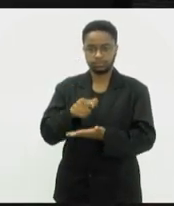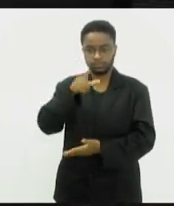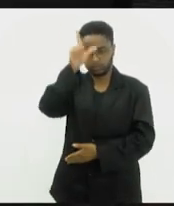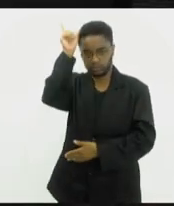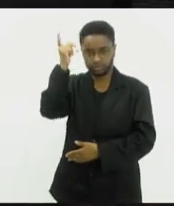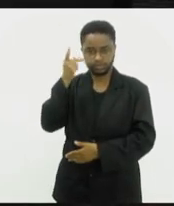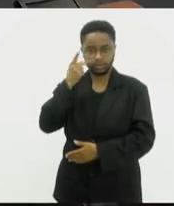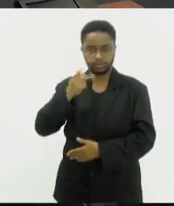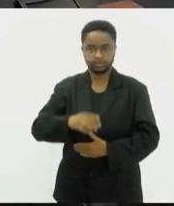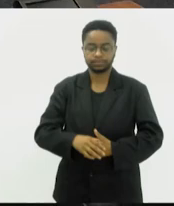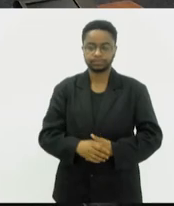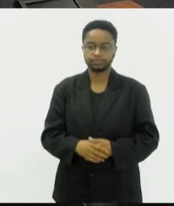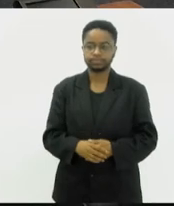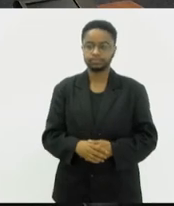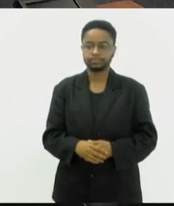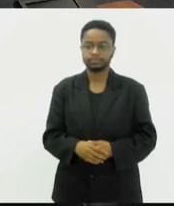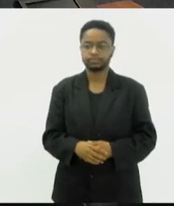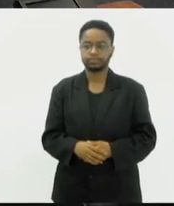Paulo.